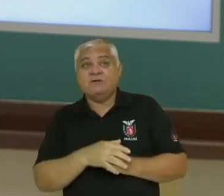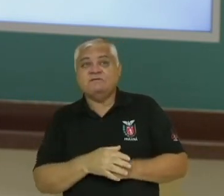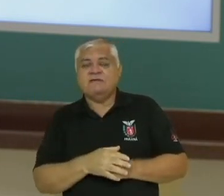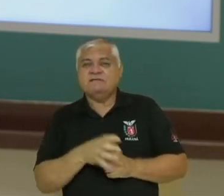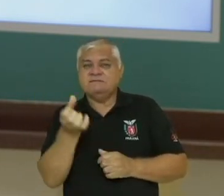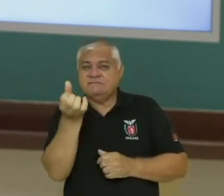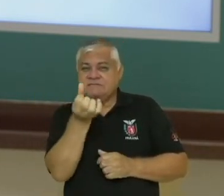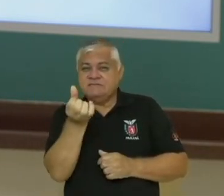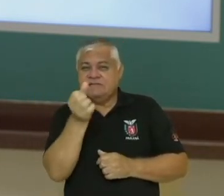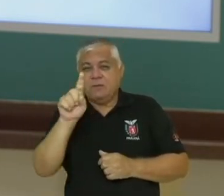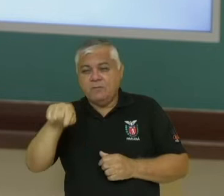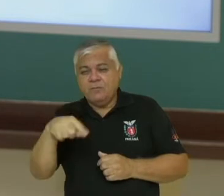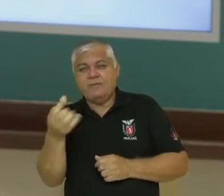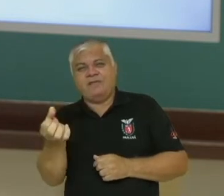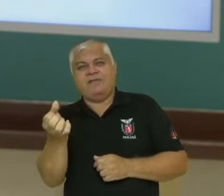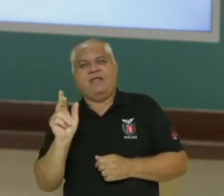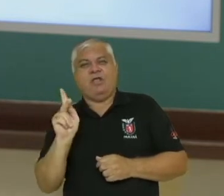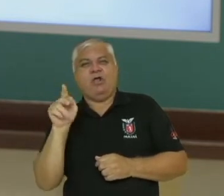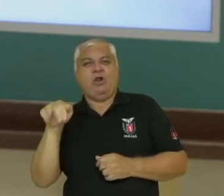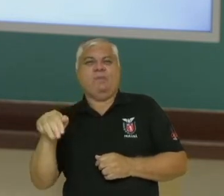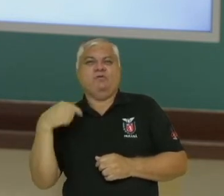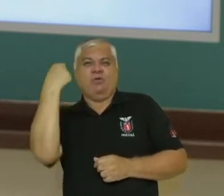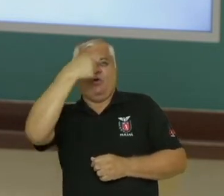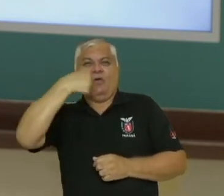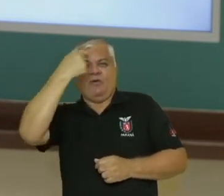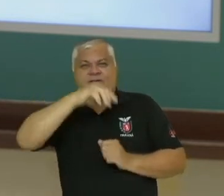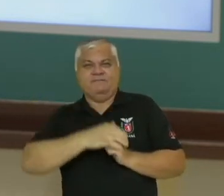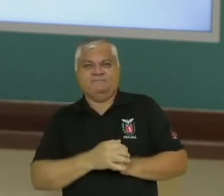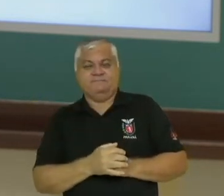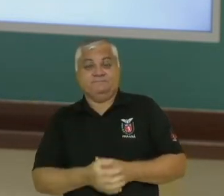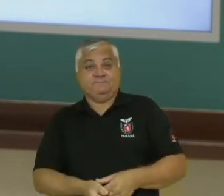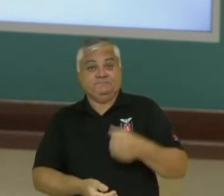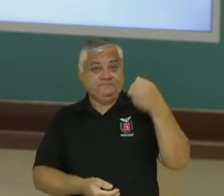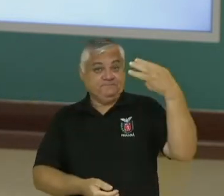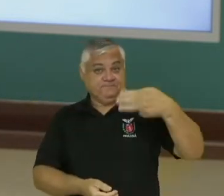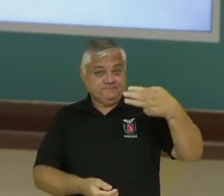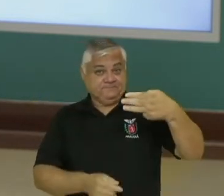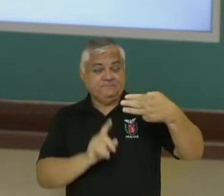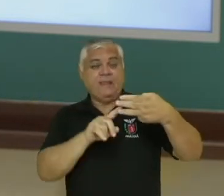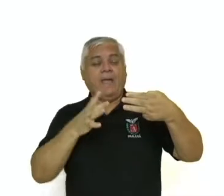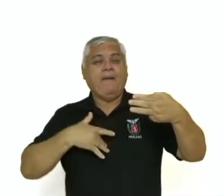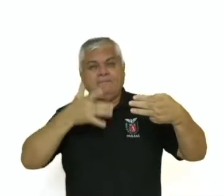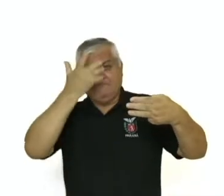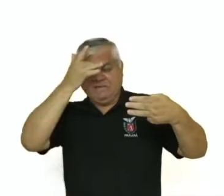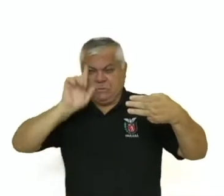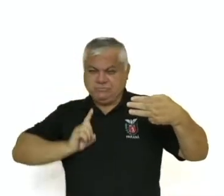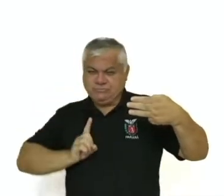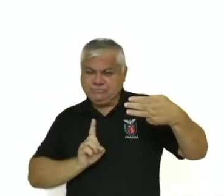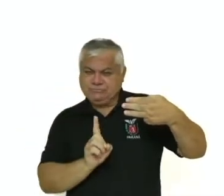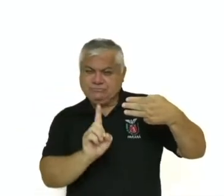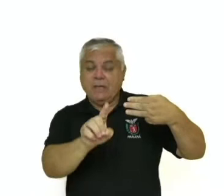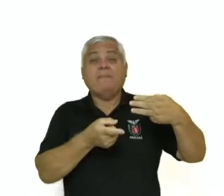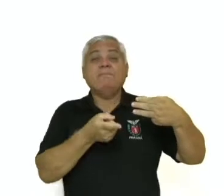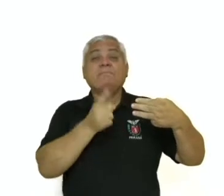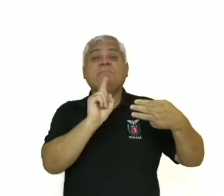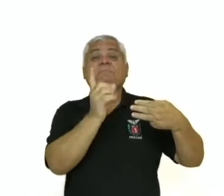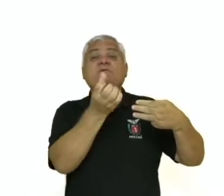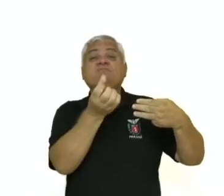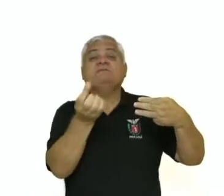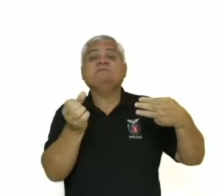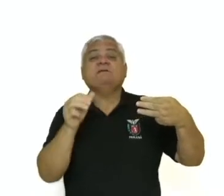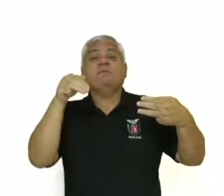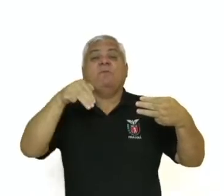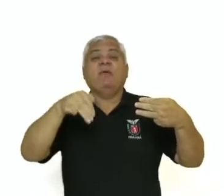aproximadamente 66,6 km por hora. E de uma pessoa que percorre 1.600 metros em 20